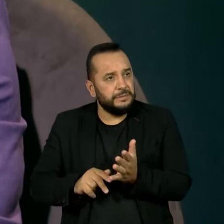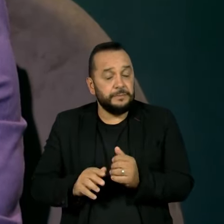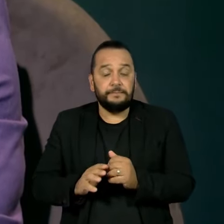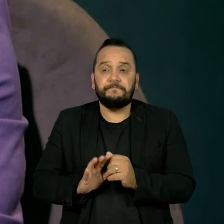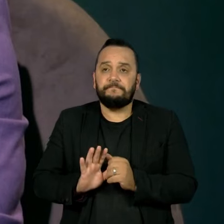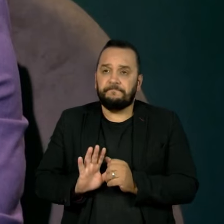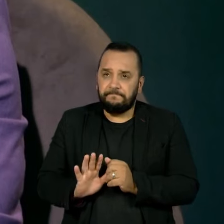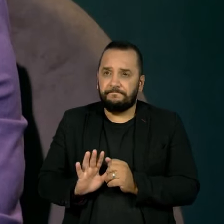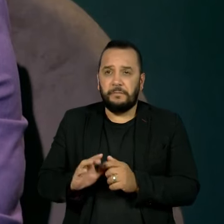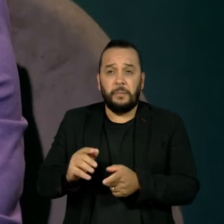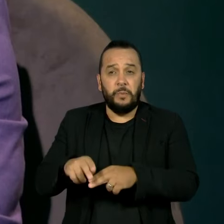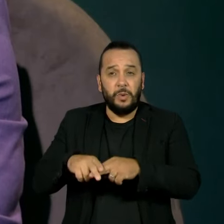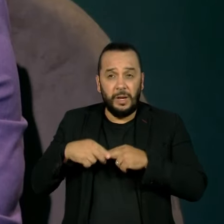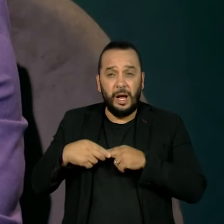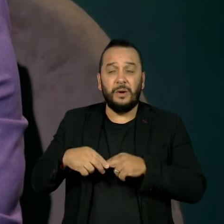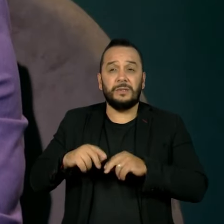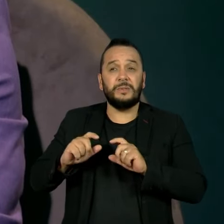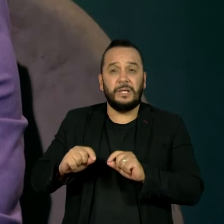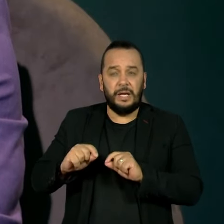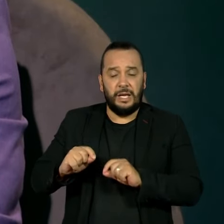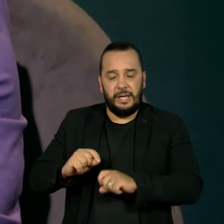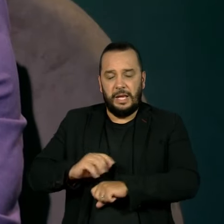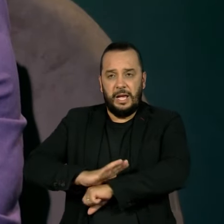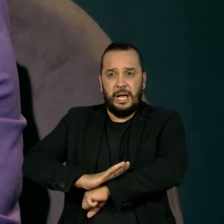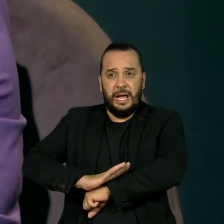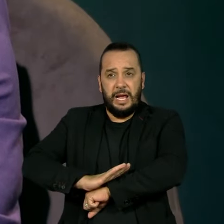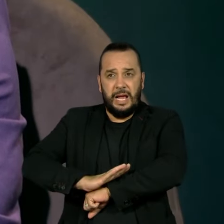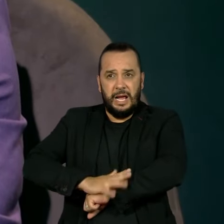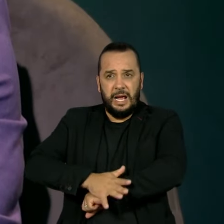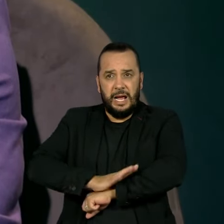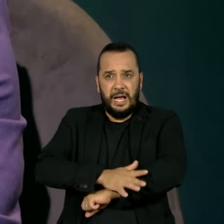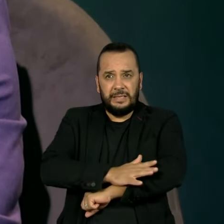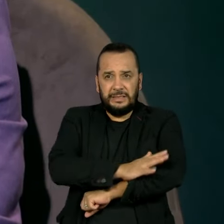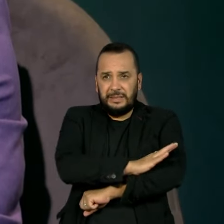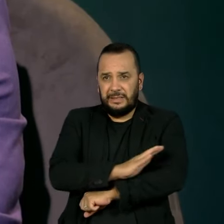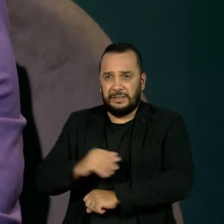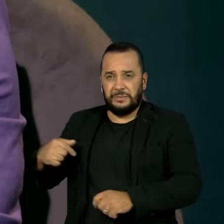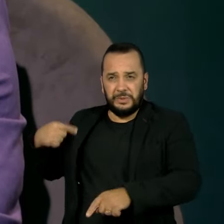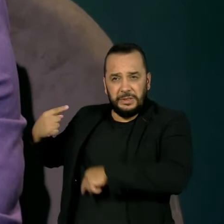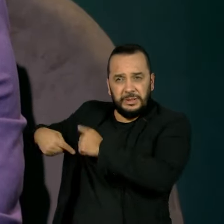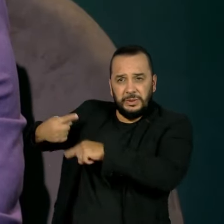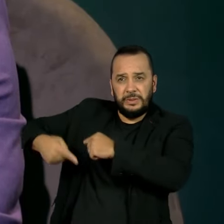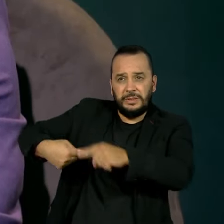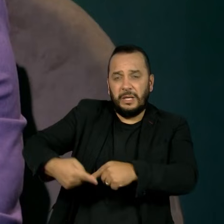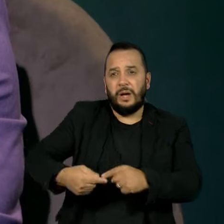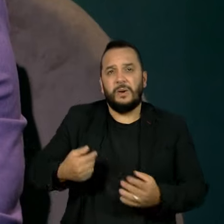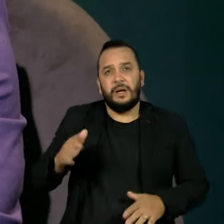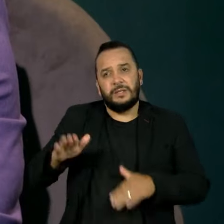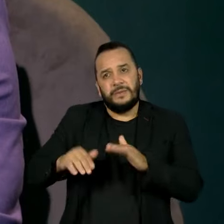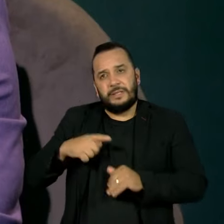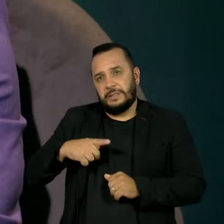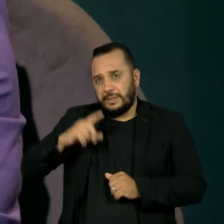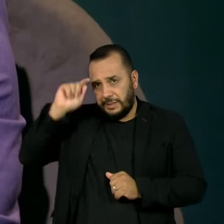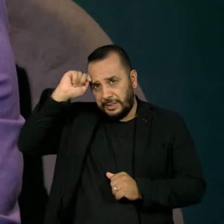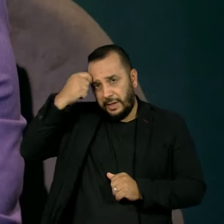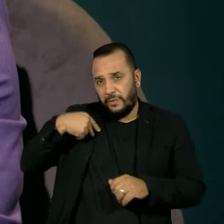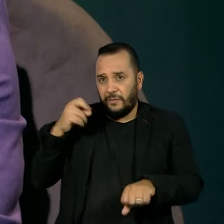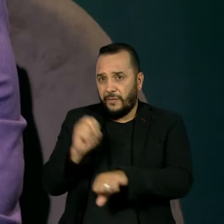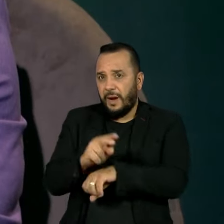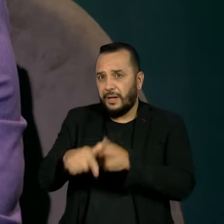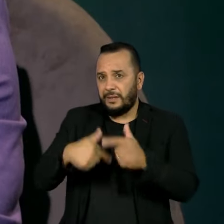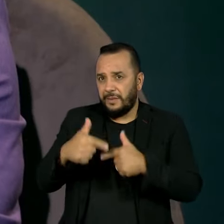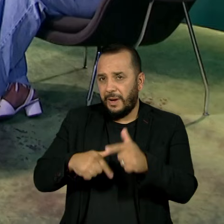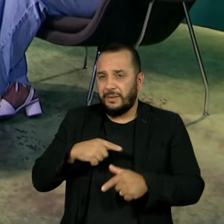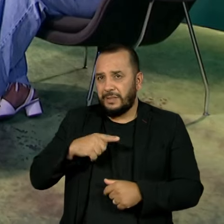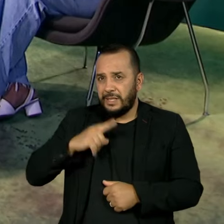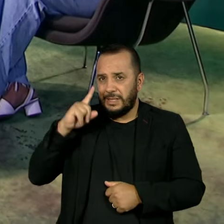estrutural, nós temos essa dificuldade do negro de se recolocar no mercado de trabalho. E esse é um dos